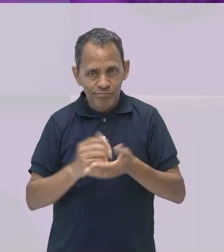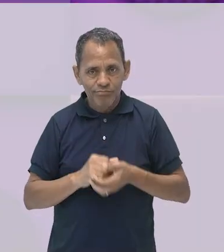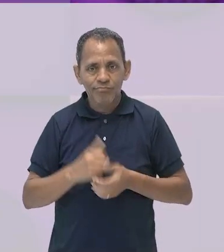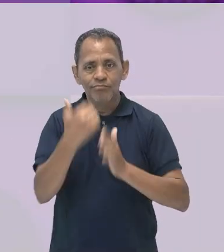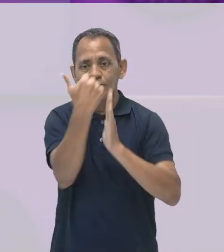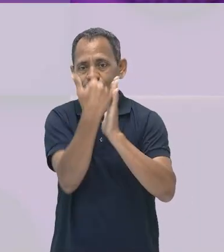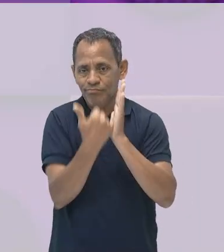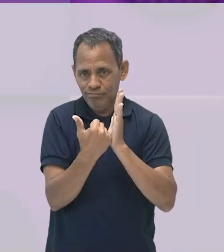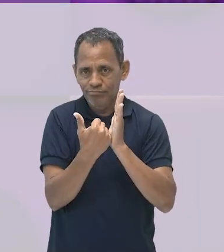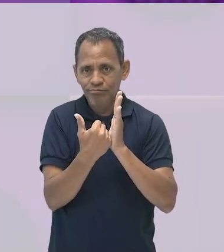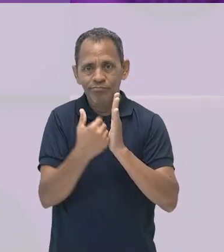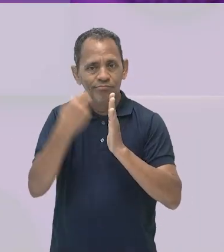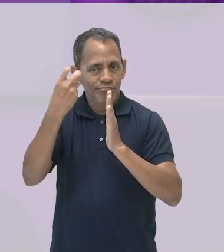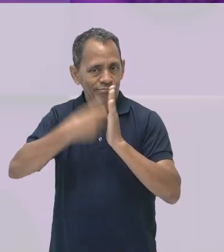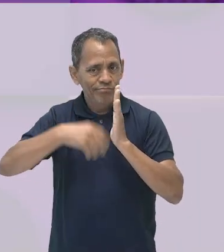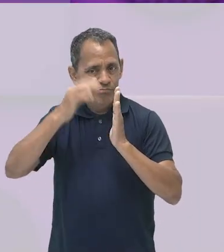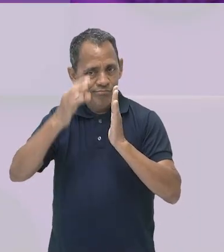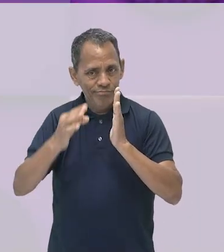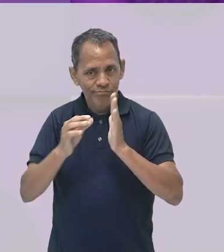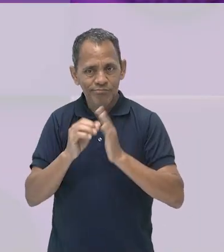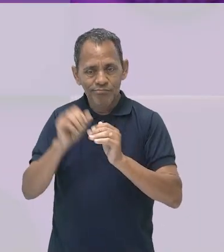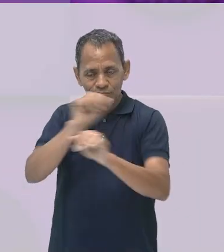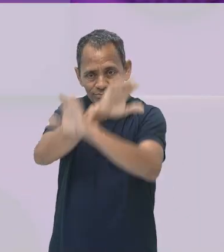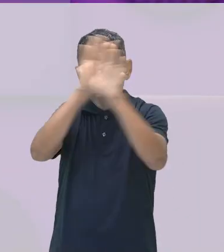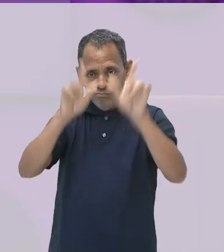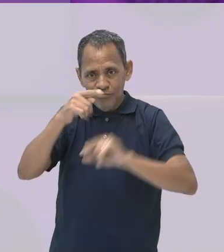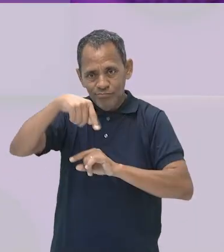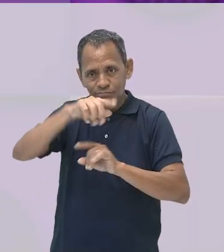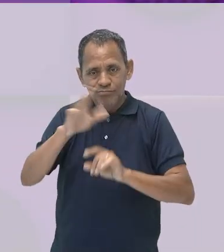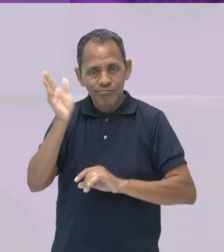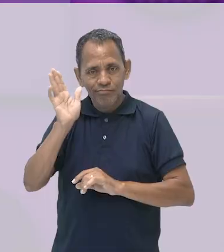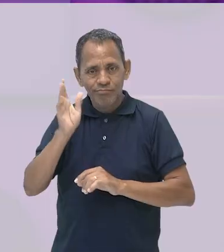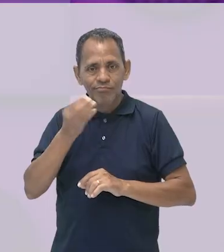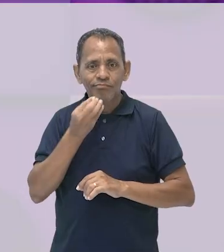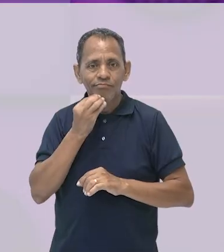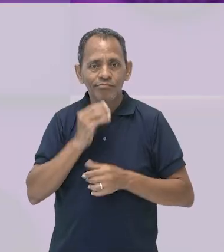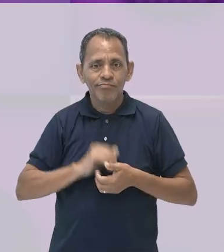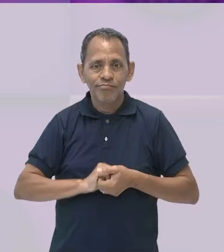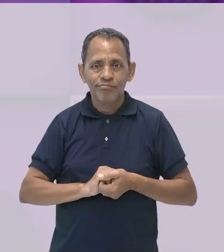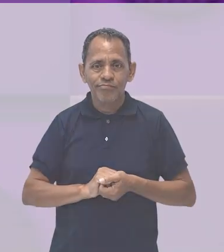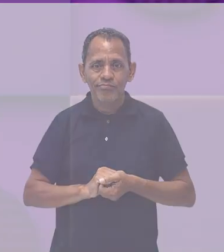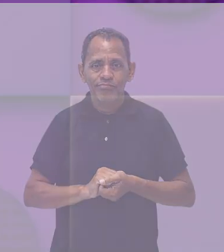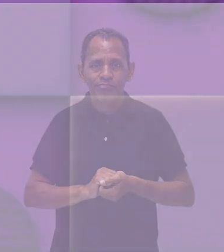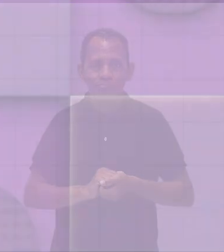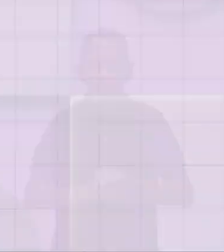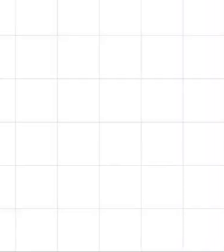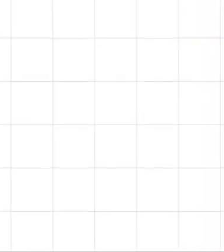aula sobre desconto. Espero que tenha sido bastante esclarecedora para você e até o nosso próximo encontro.